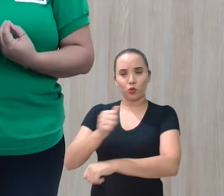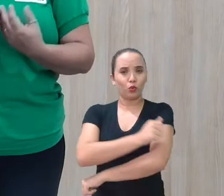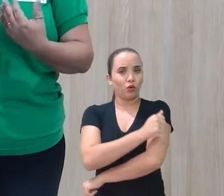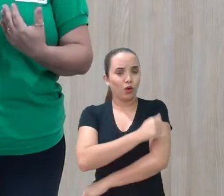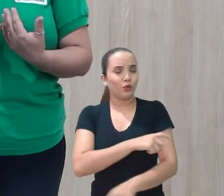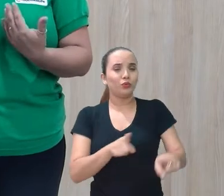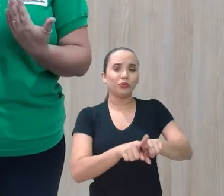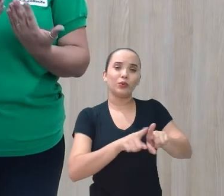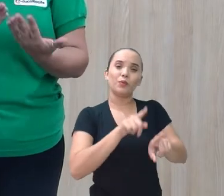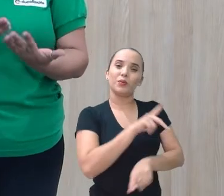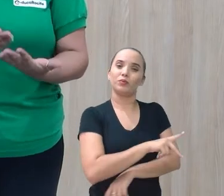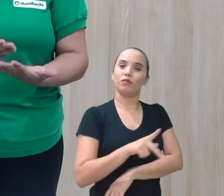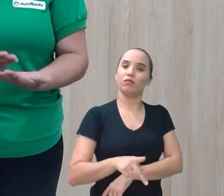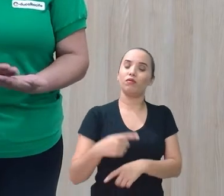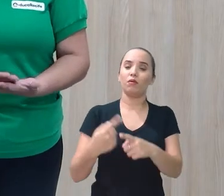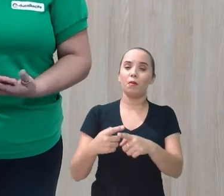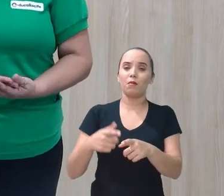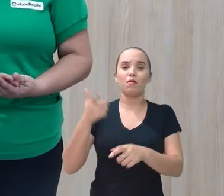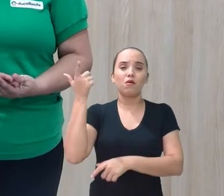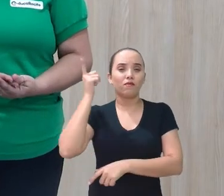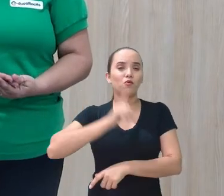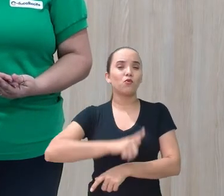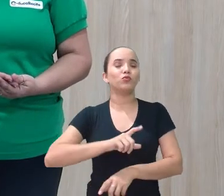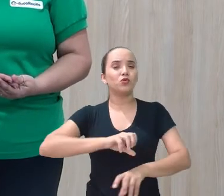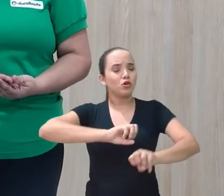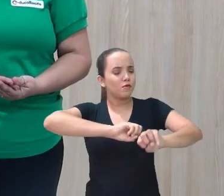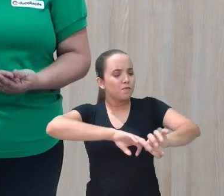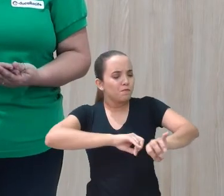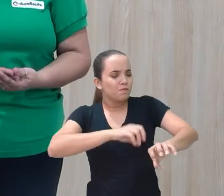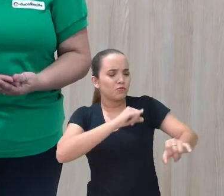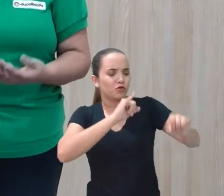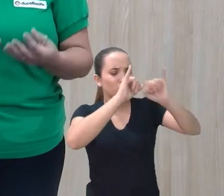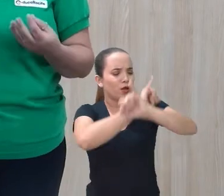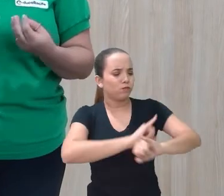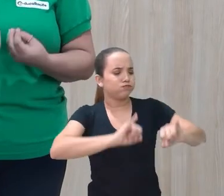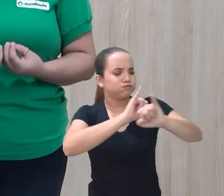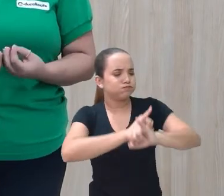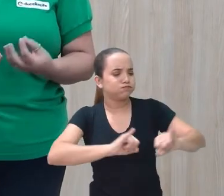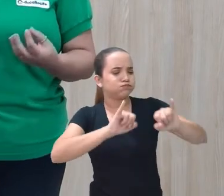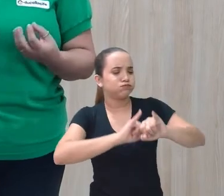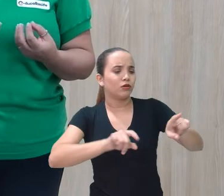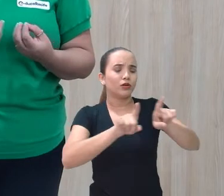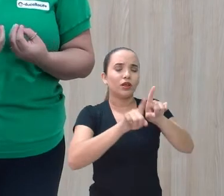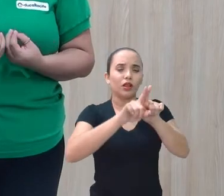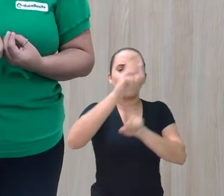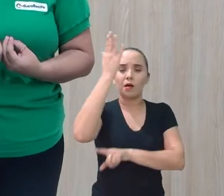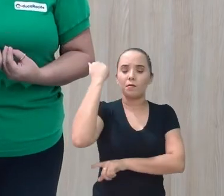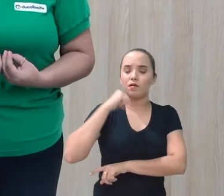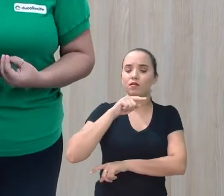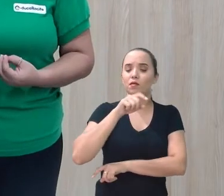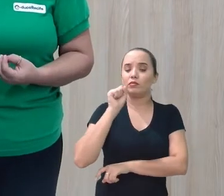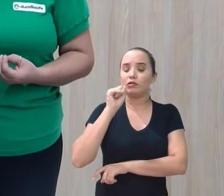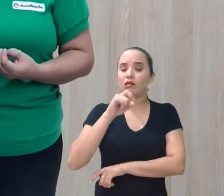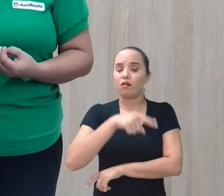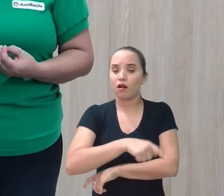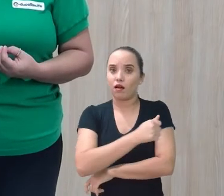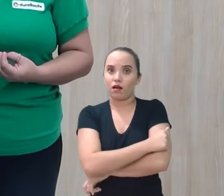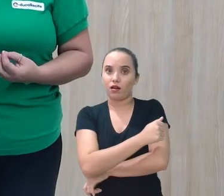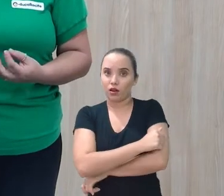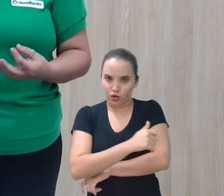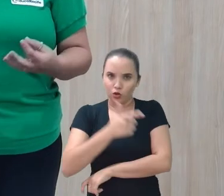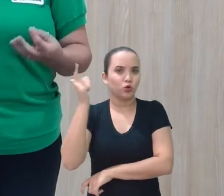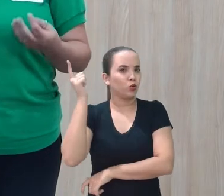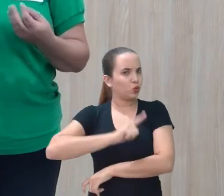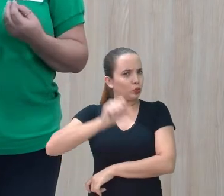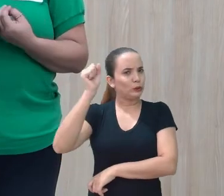professor, que vai conseguir repassar as informações e saber que aquele estudante está, sim, se apropriando dos